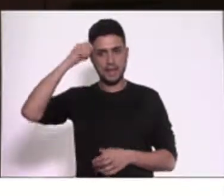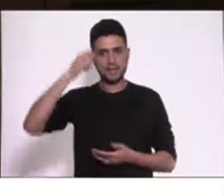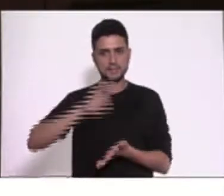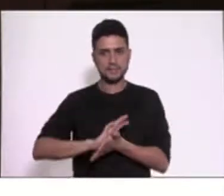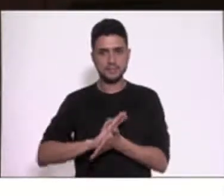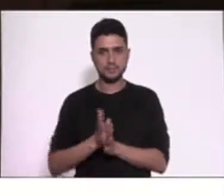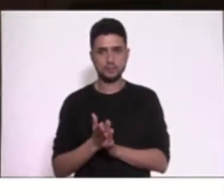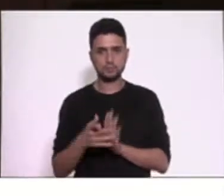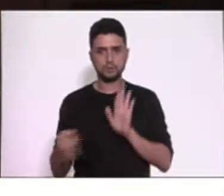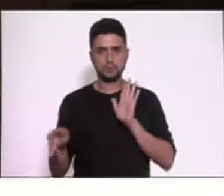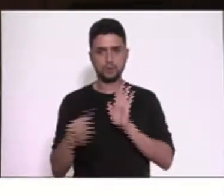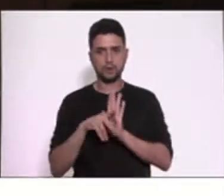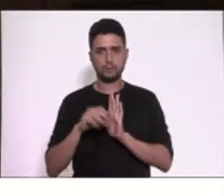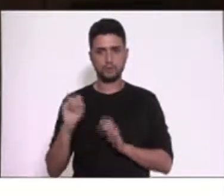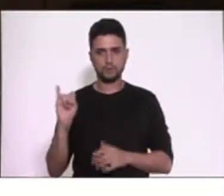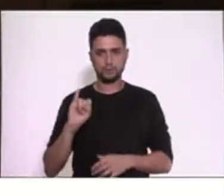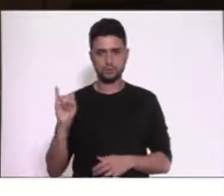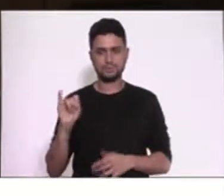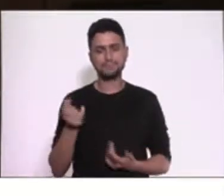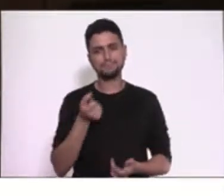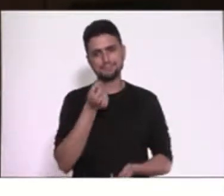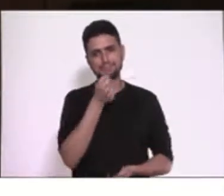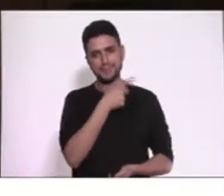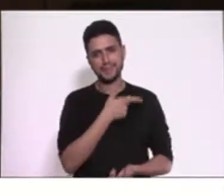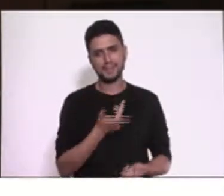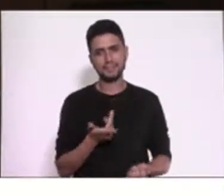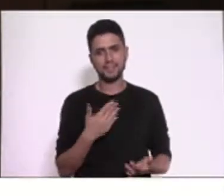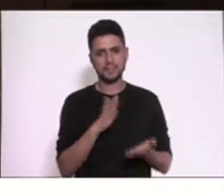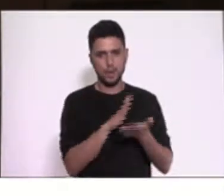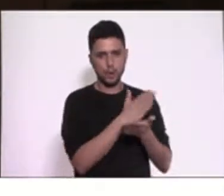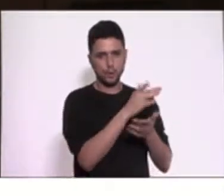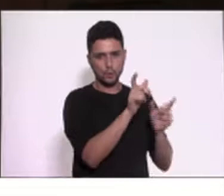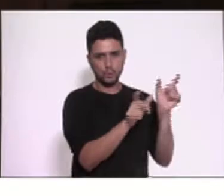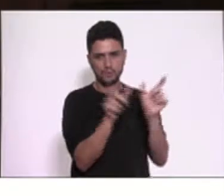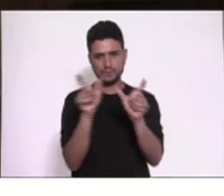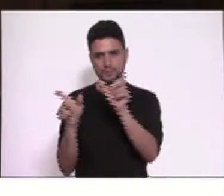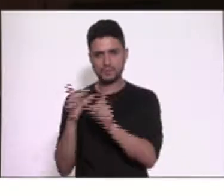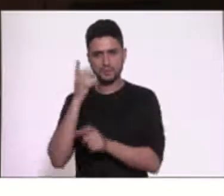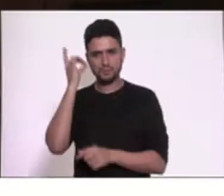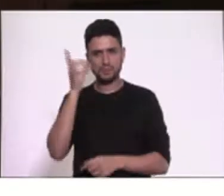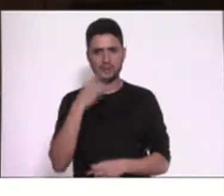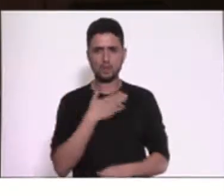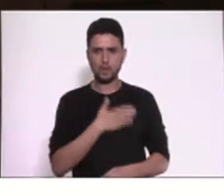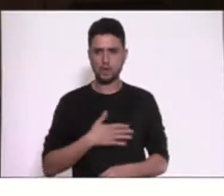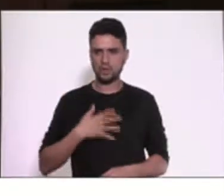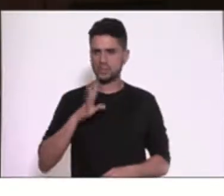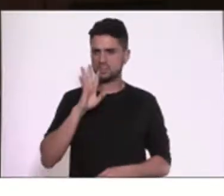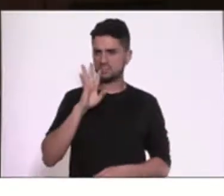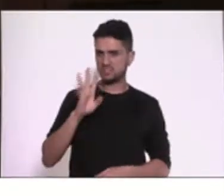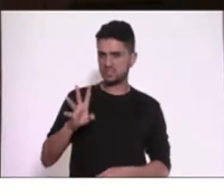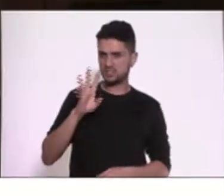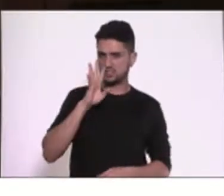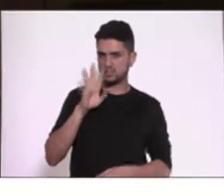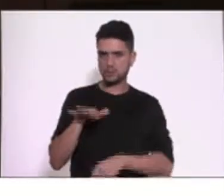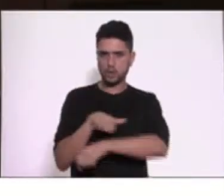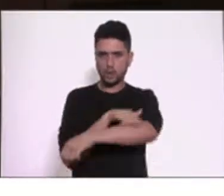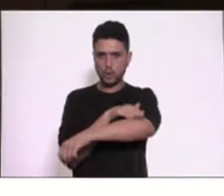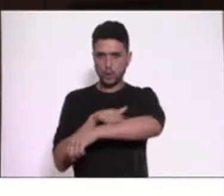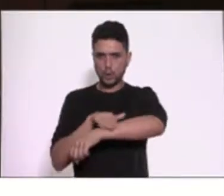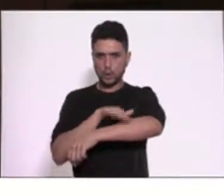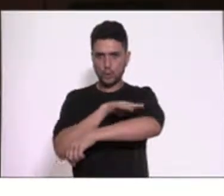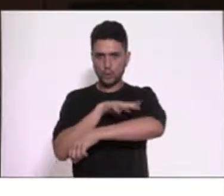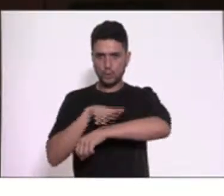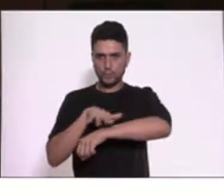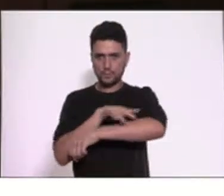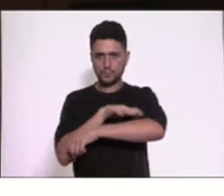acho engraçado que alguns deputados e deputadas, principalmente, gostam de criticar muito a polarização. Mas quando